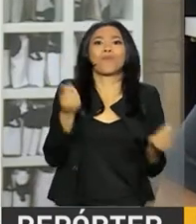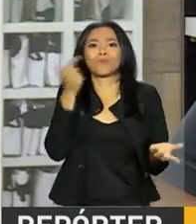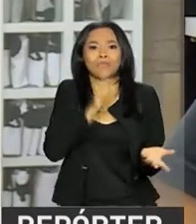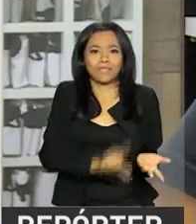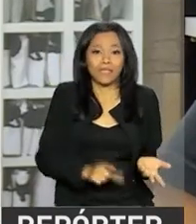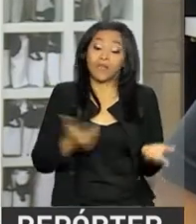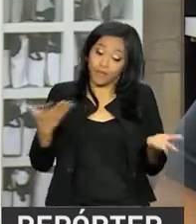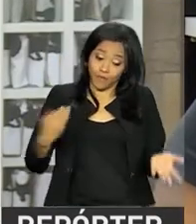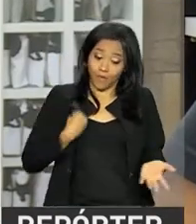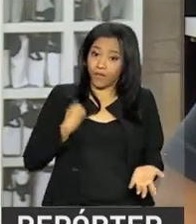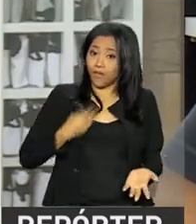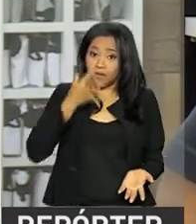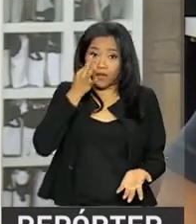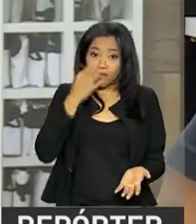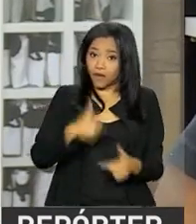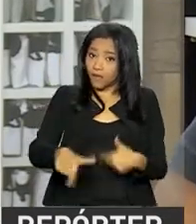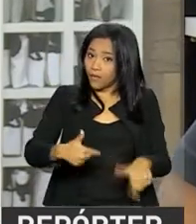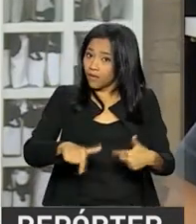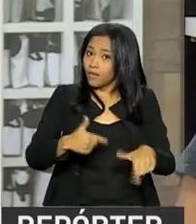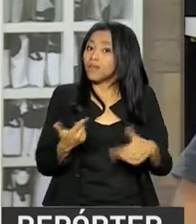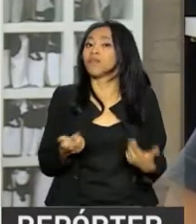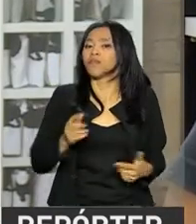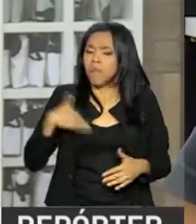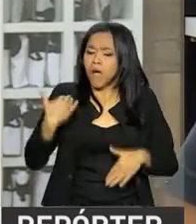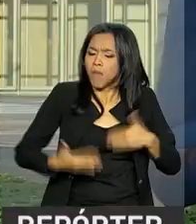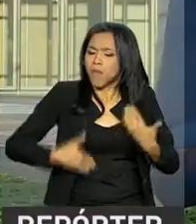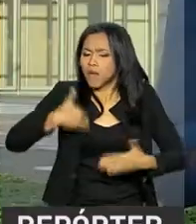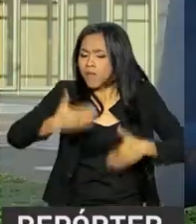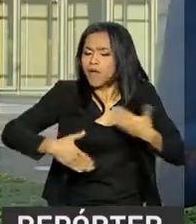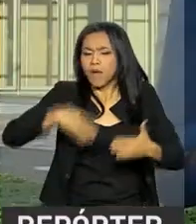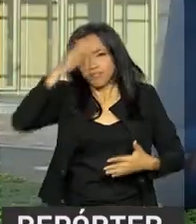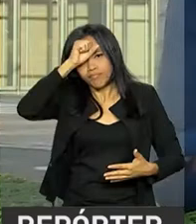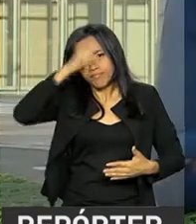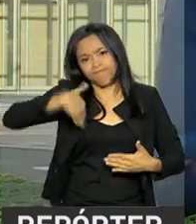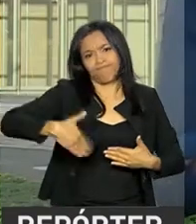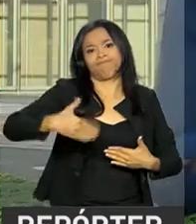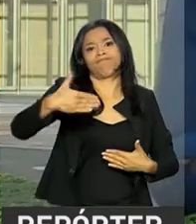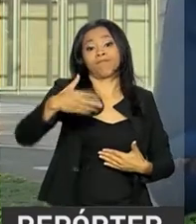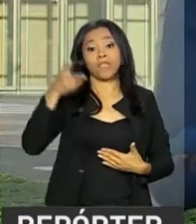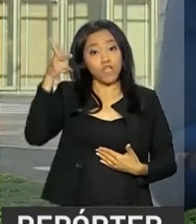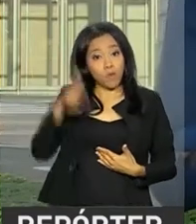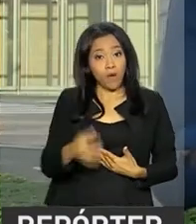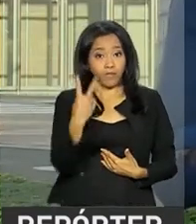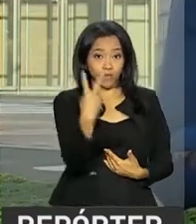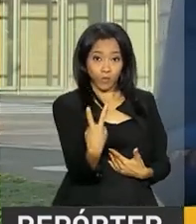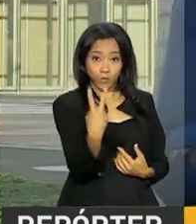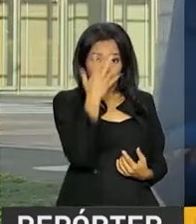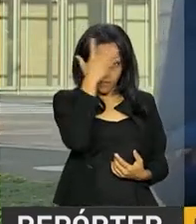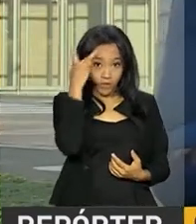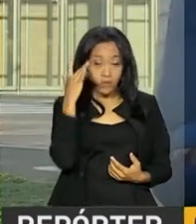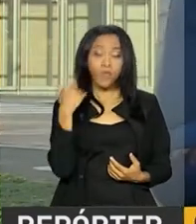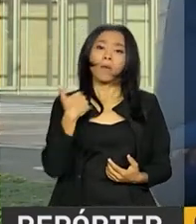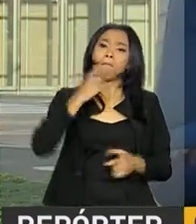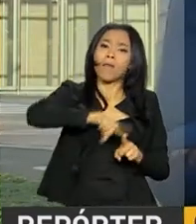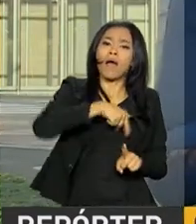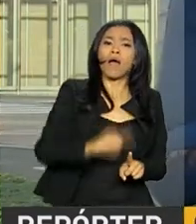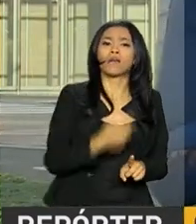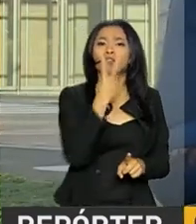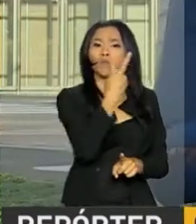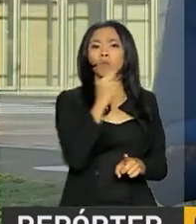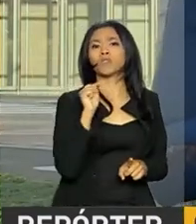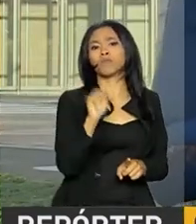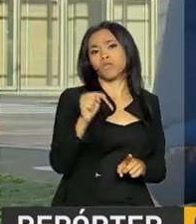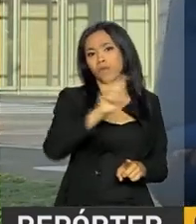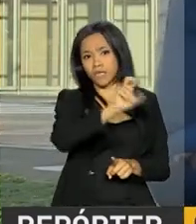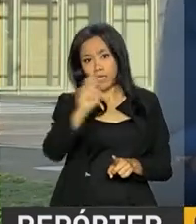eu estou aqui trabalhando, tento cada dia evoluir mais. Assim como Priscila e Rebeca, outras 2.500 pessoas